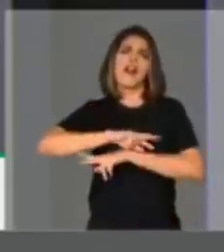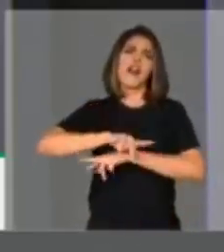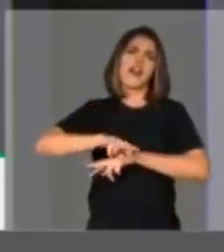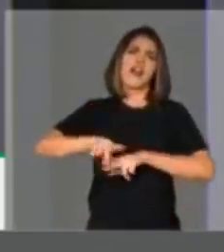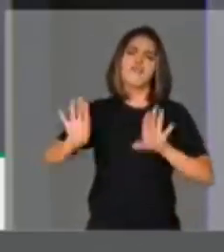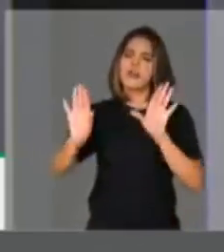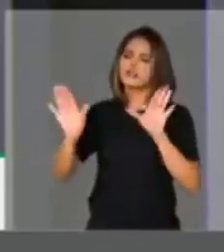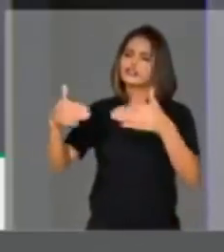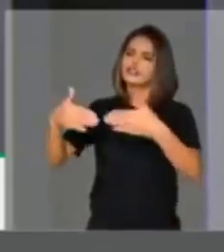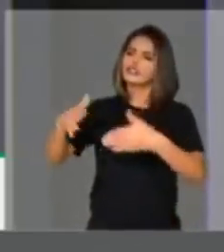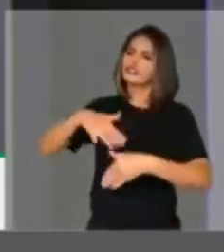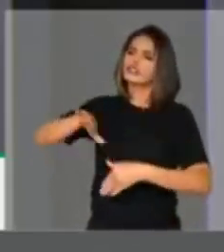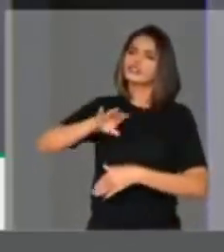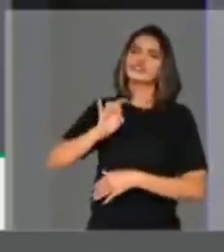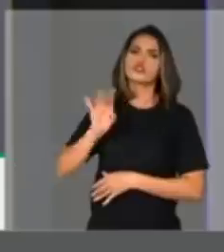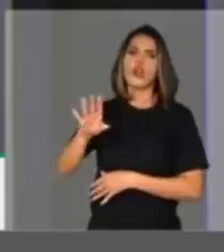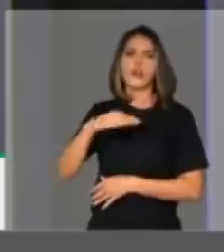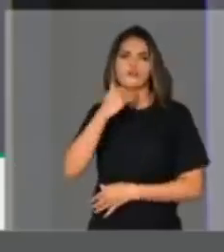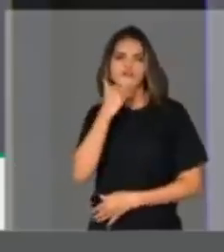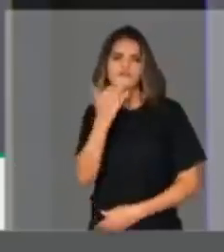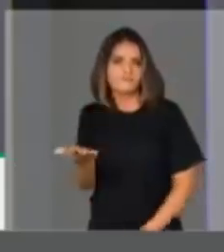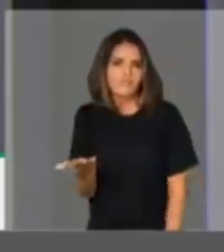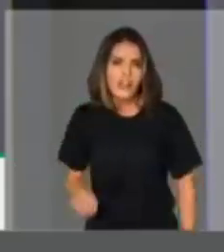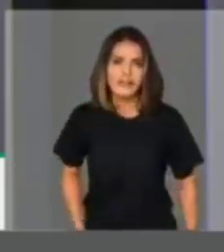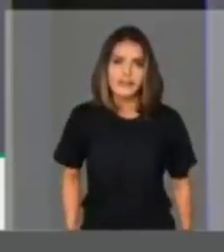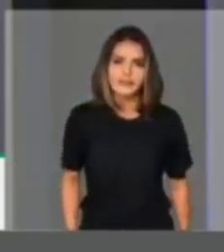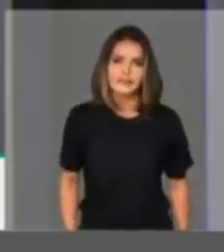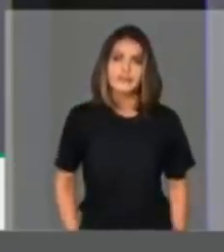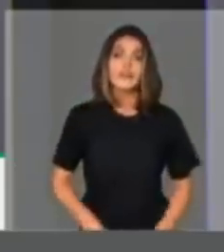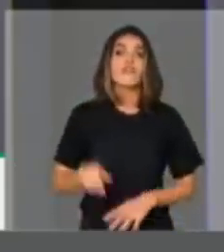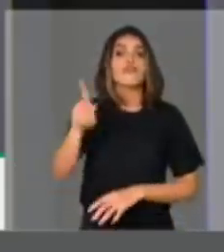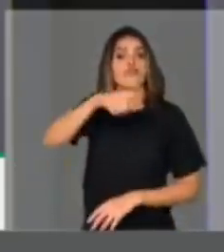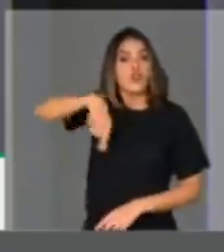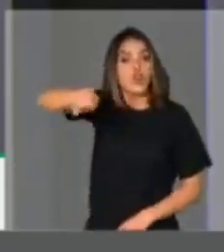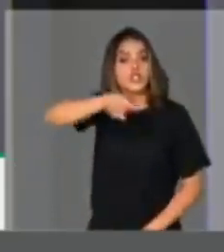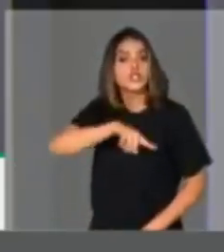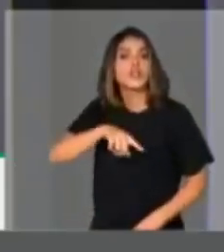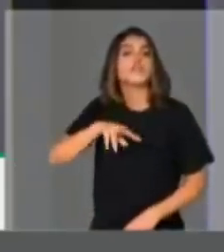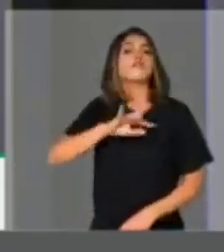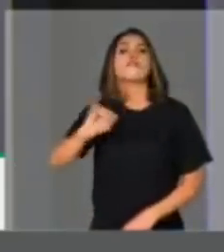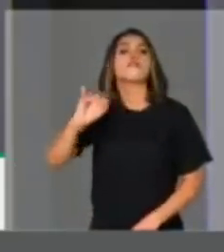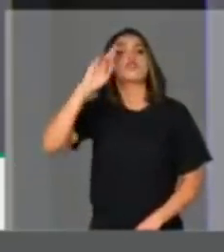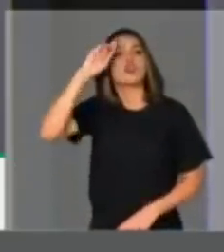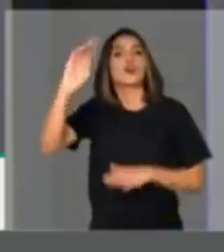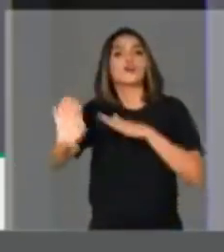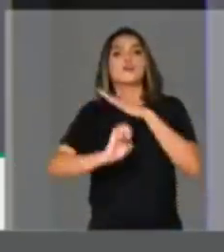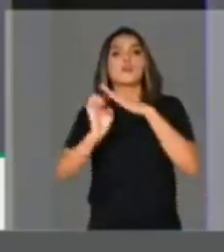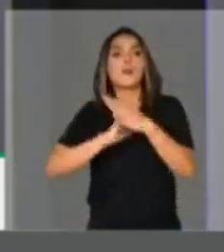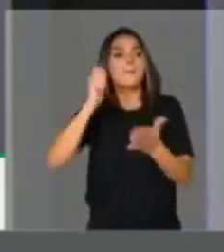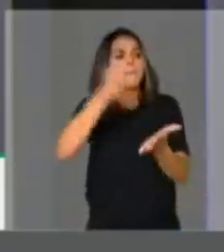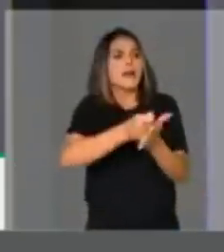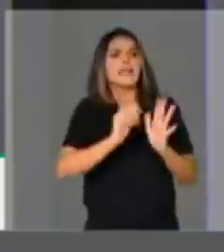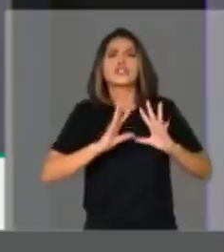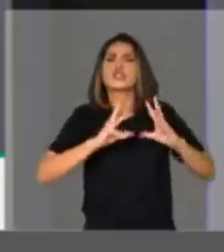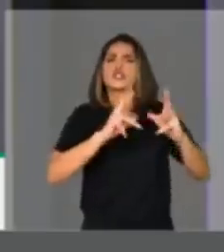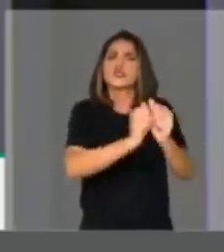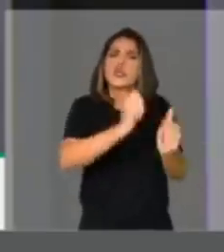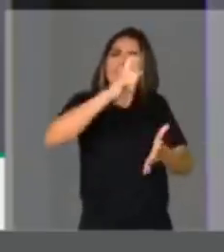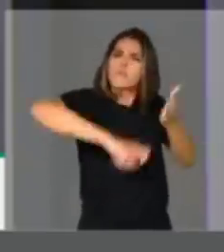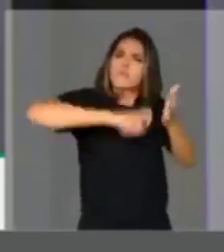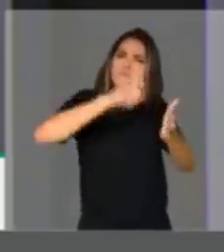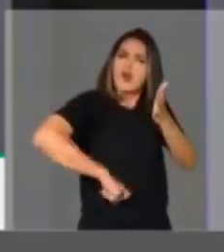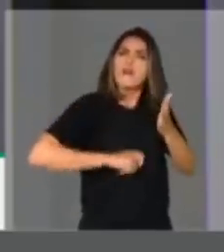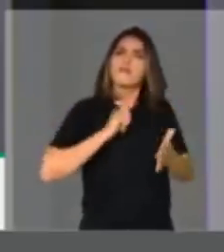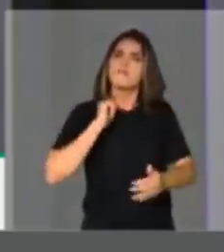salas fechadas debaixo de ar-condicionado não adiantam absolutamente nada. Quando é que vocês, empresários que pagam a conta, que pagam os impostos,